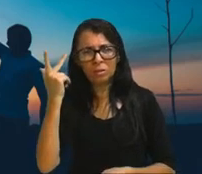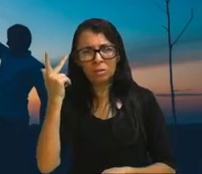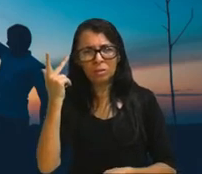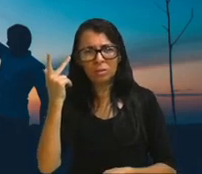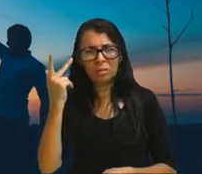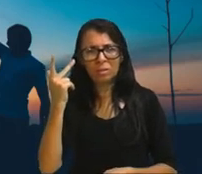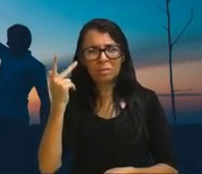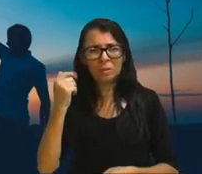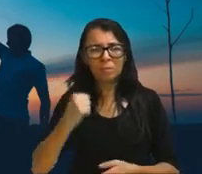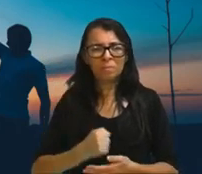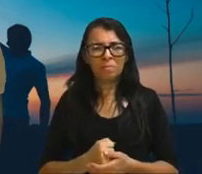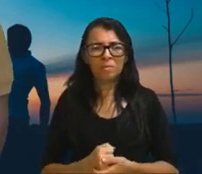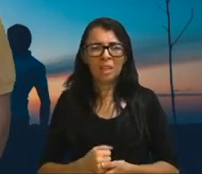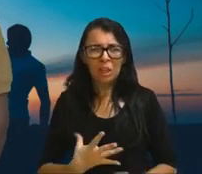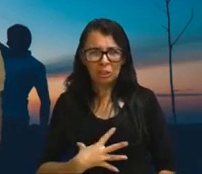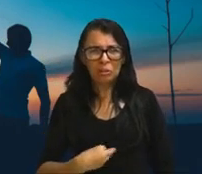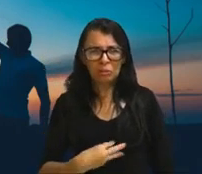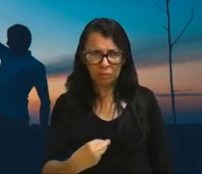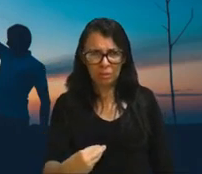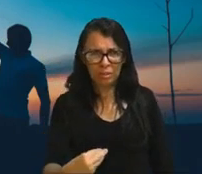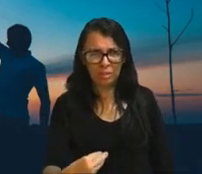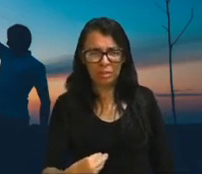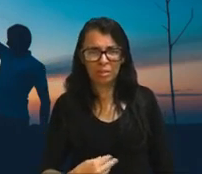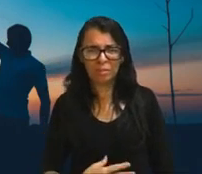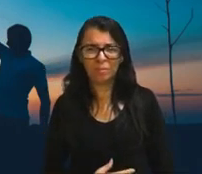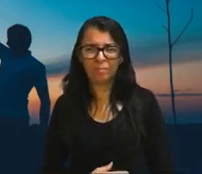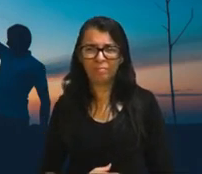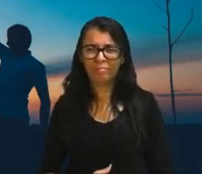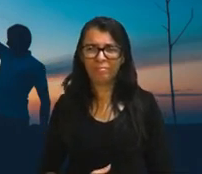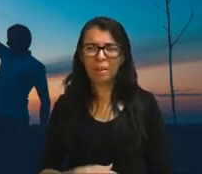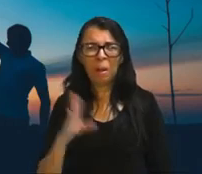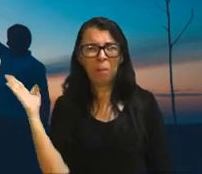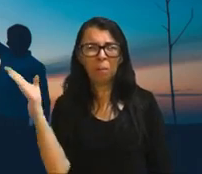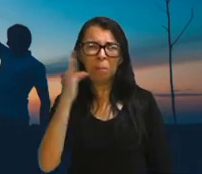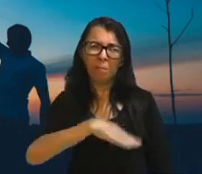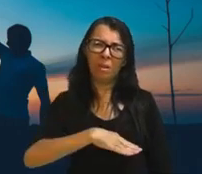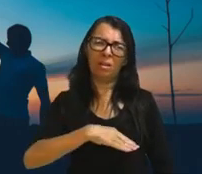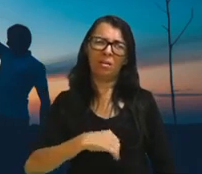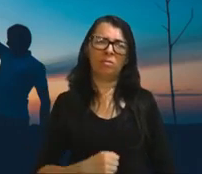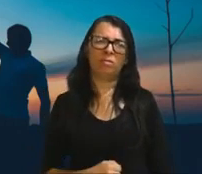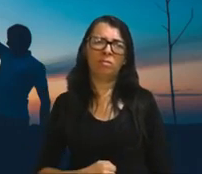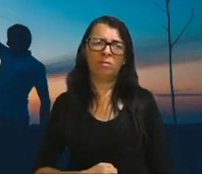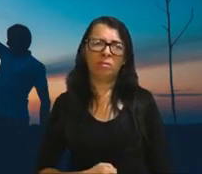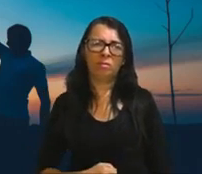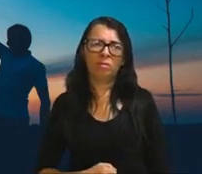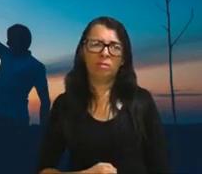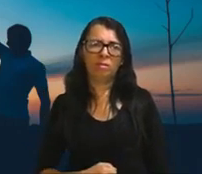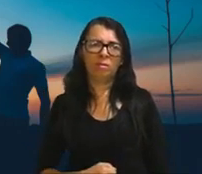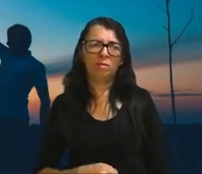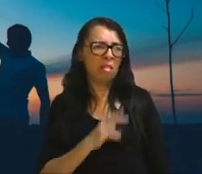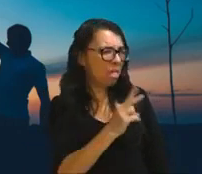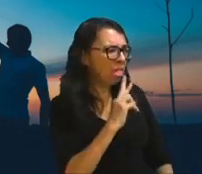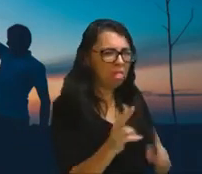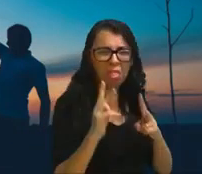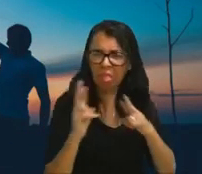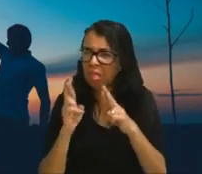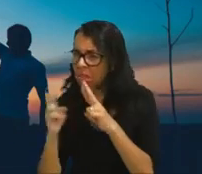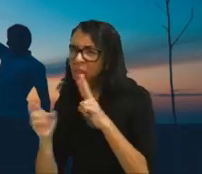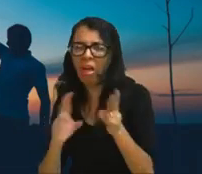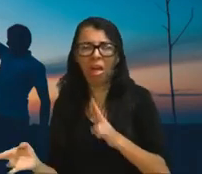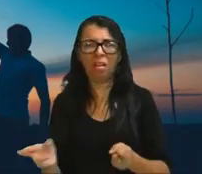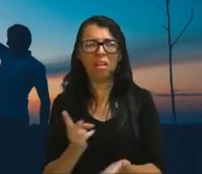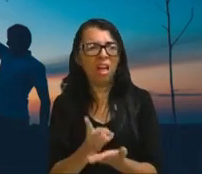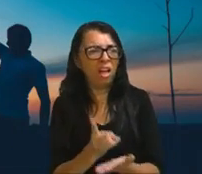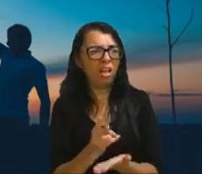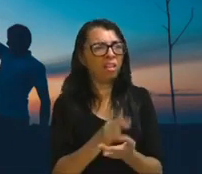Talvez, se tudo isso estiver acontecendo, você imagina um lar sem a presença de Deus? Mas se